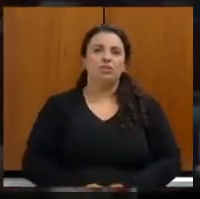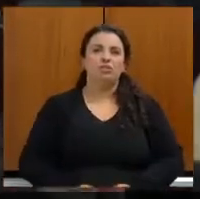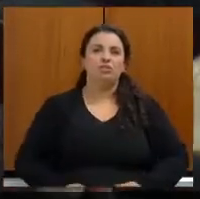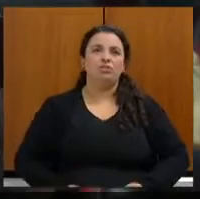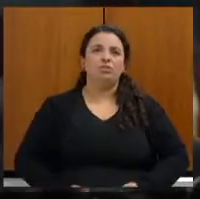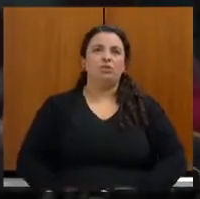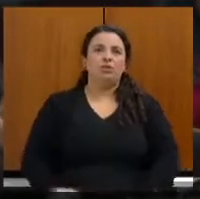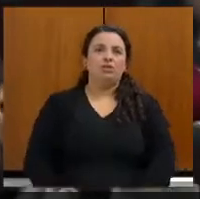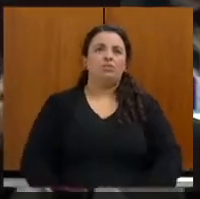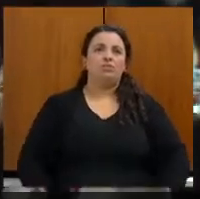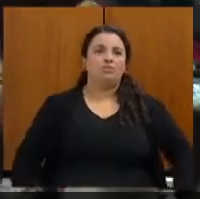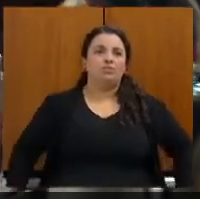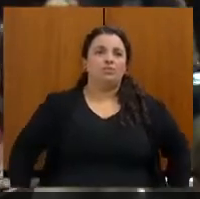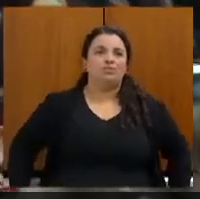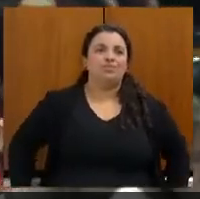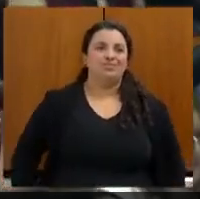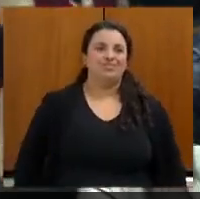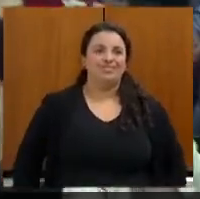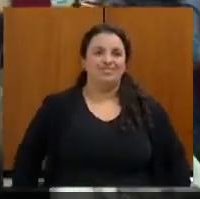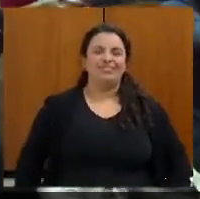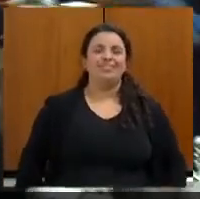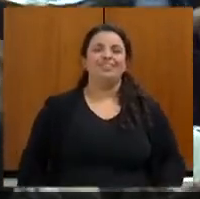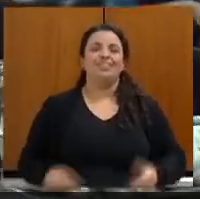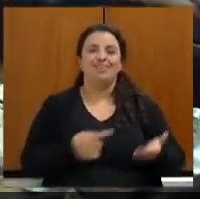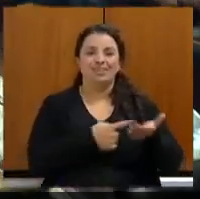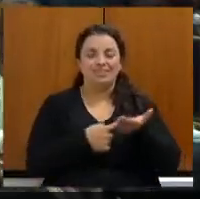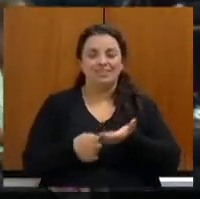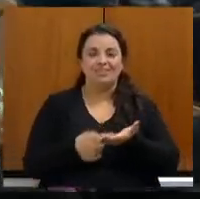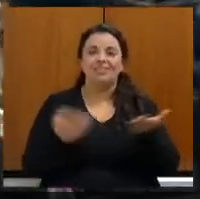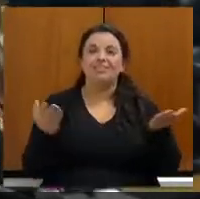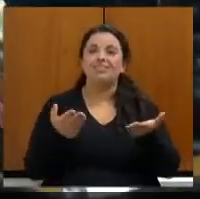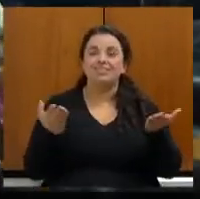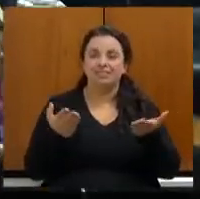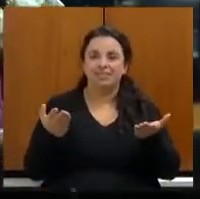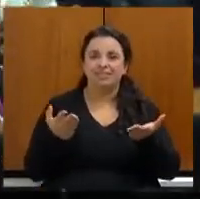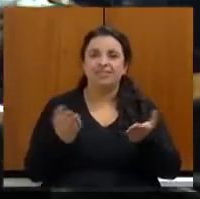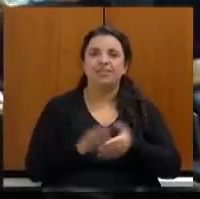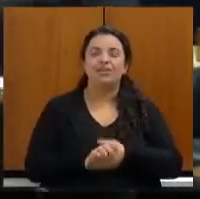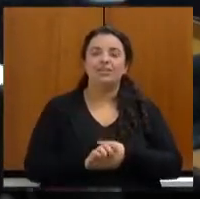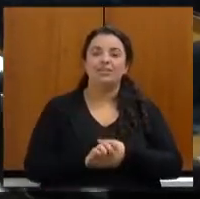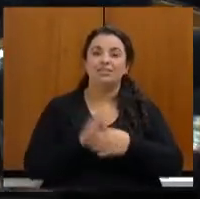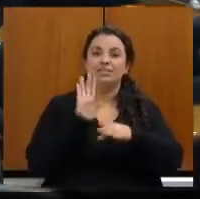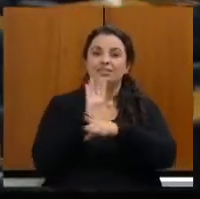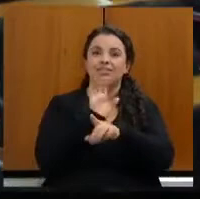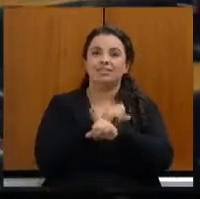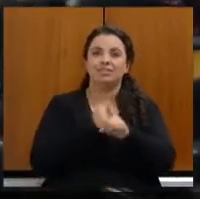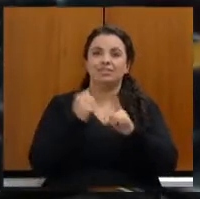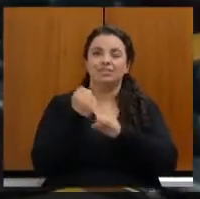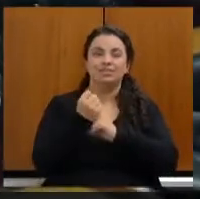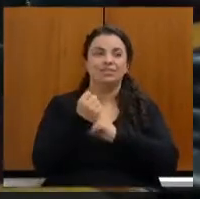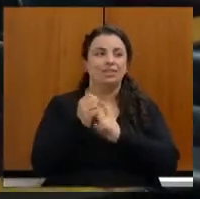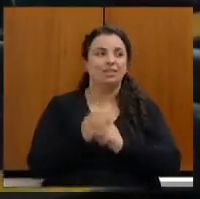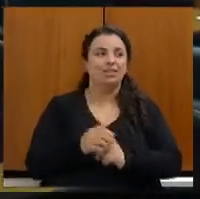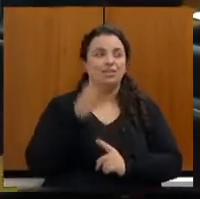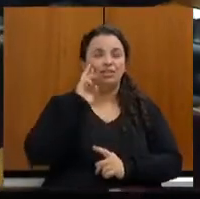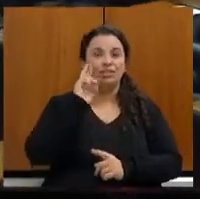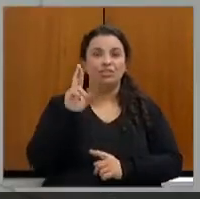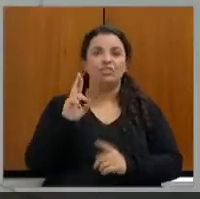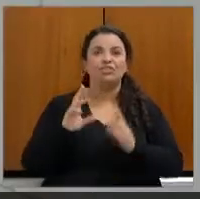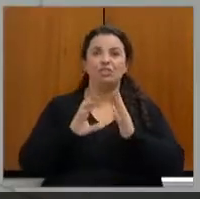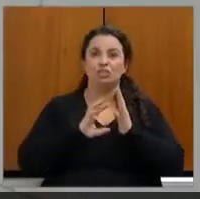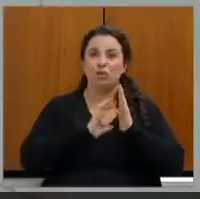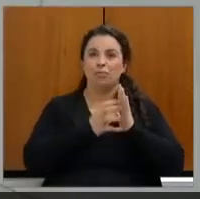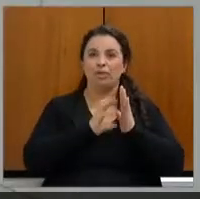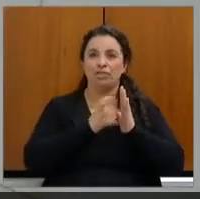é muito obrigada convidamos agora a nossa querida assistente social e dirigente partidária